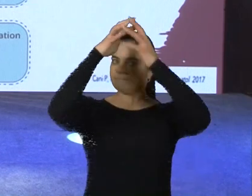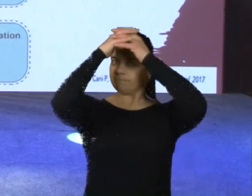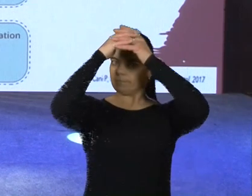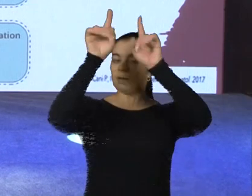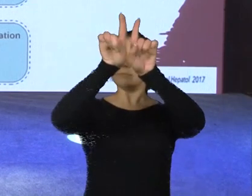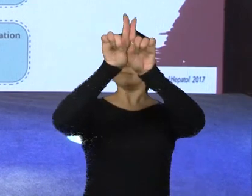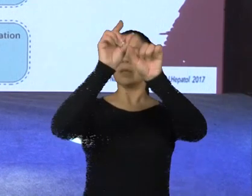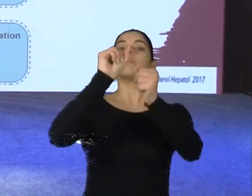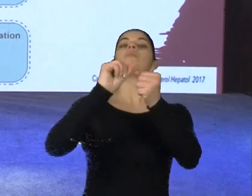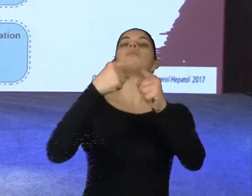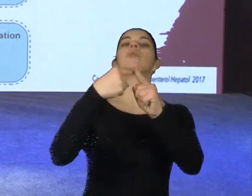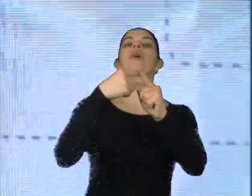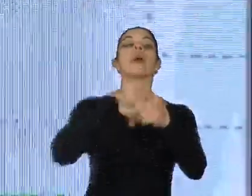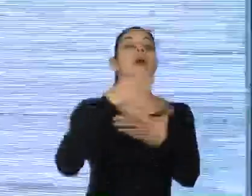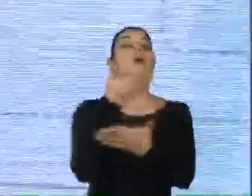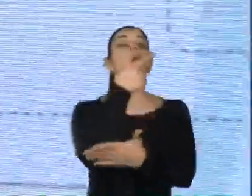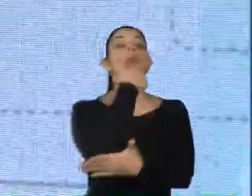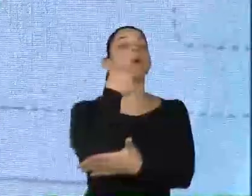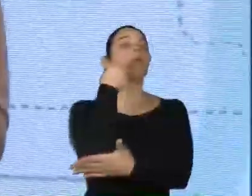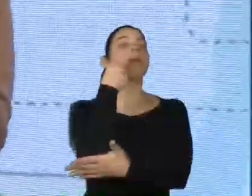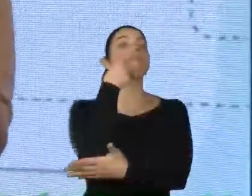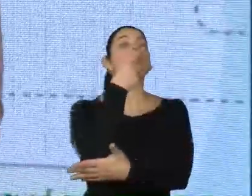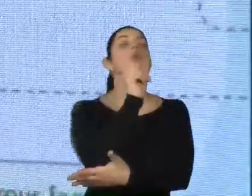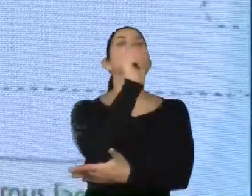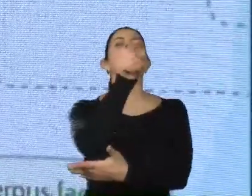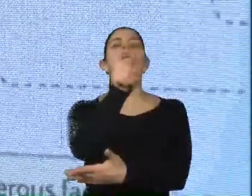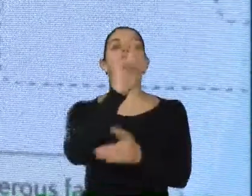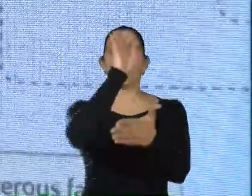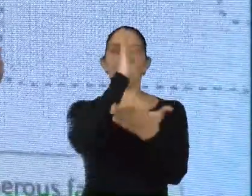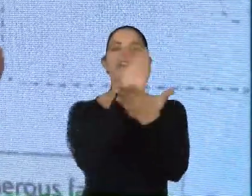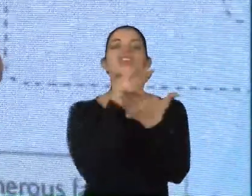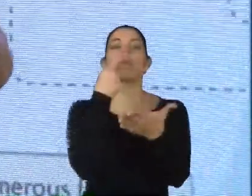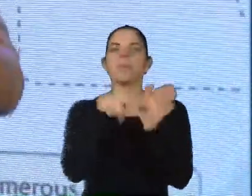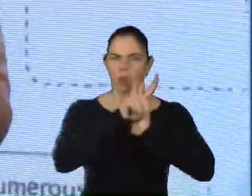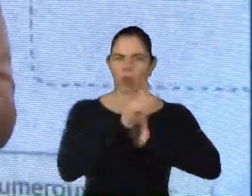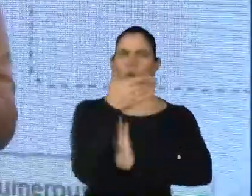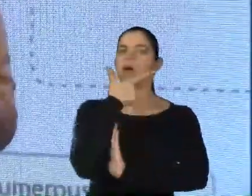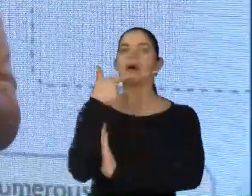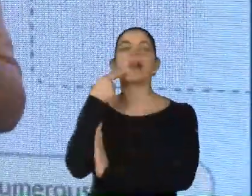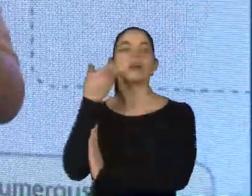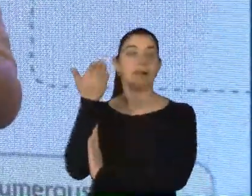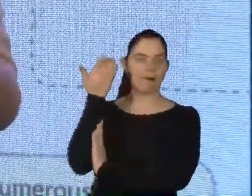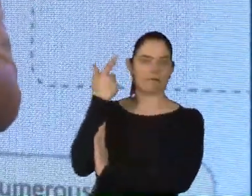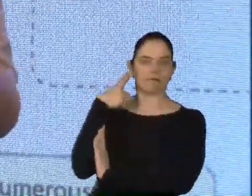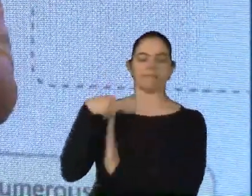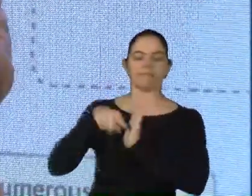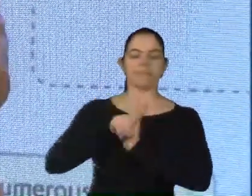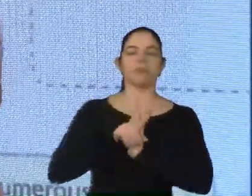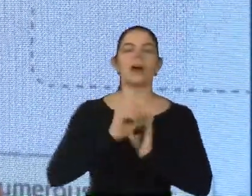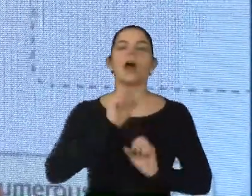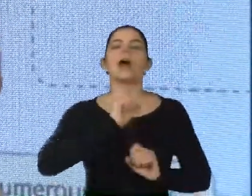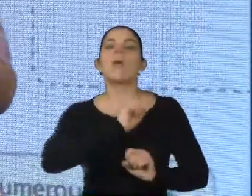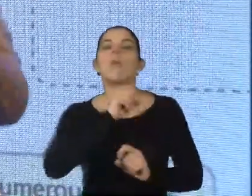Lembra que o Alex colocou aqui relacionado às crenças? O que você acredita ou não? Vocês sabiam que a falta